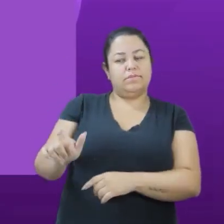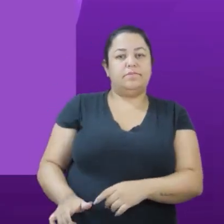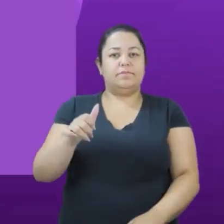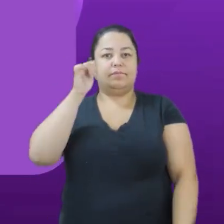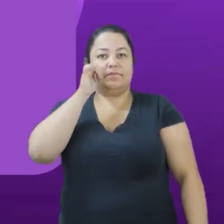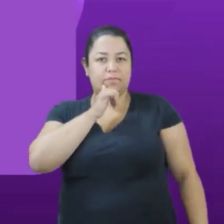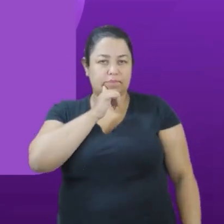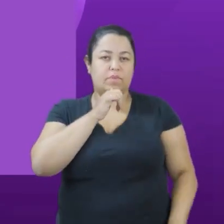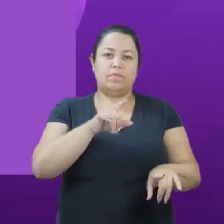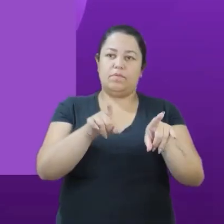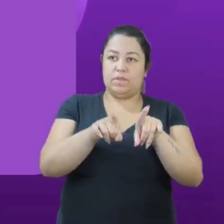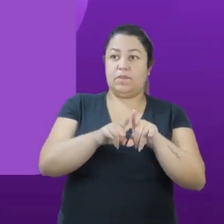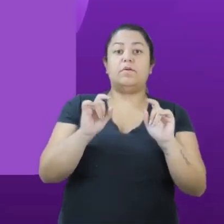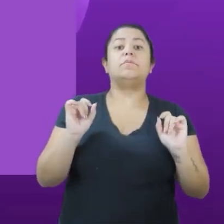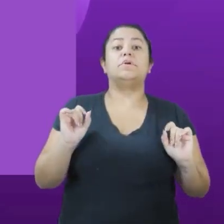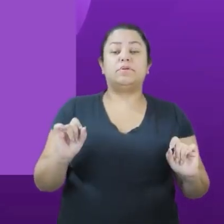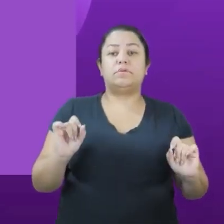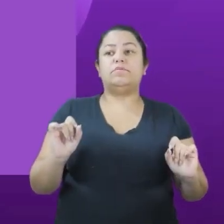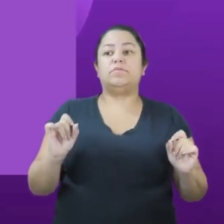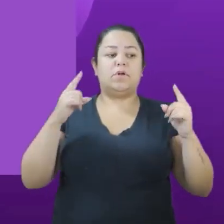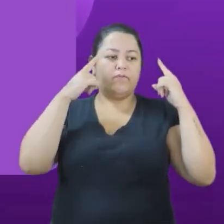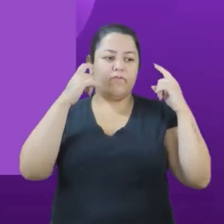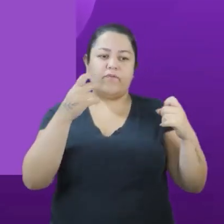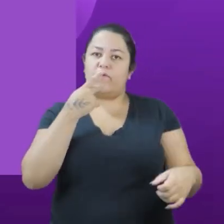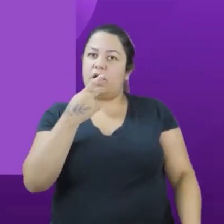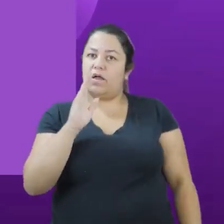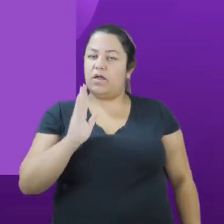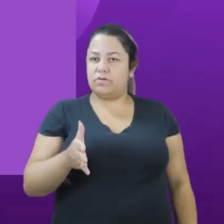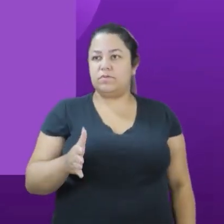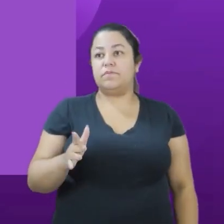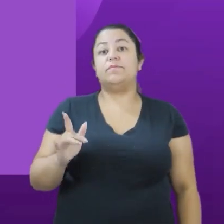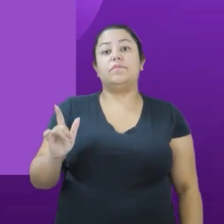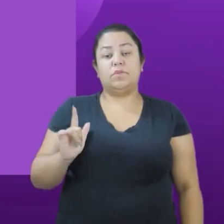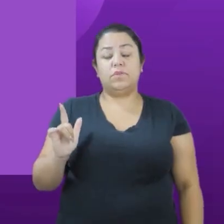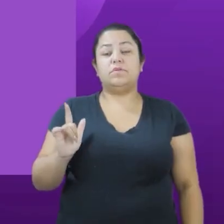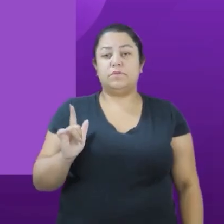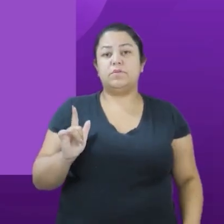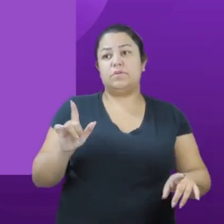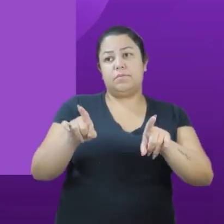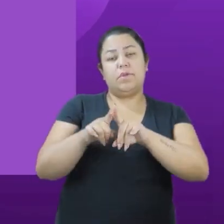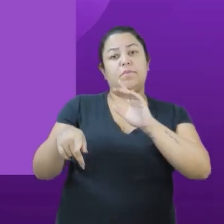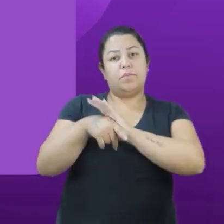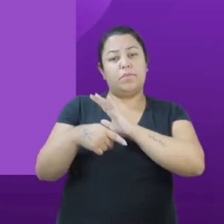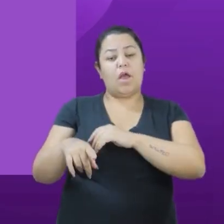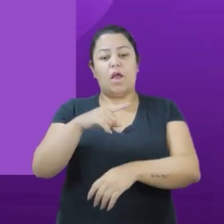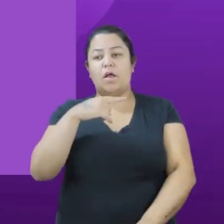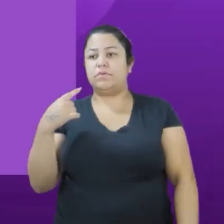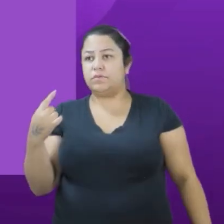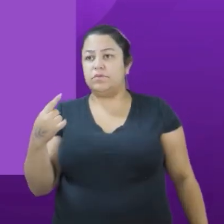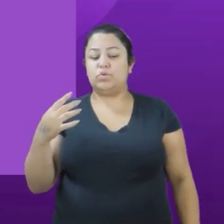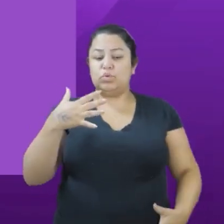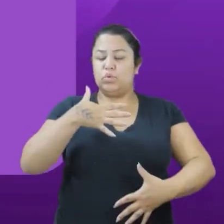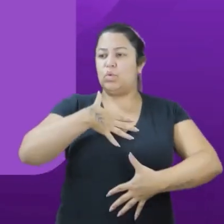dados alarmantes que a gente vai citar aqui já já, de violência, em especial a letalidade do